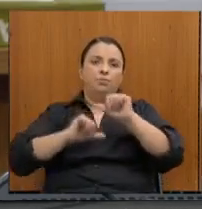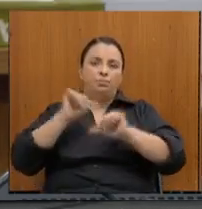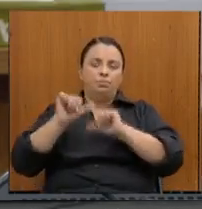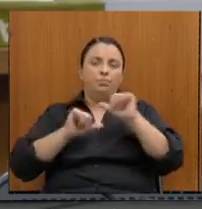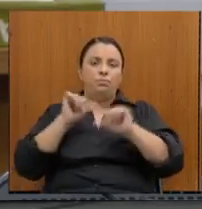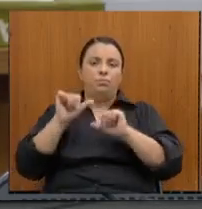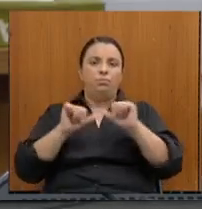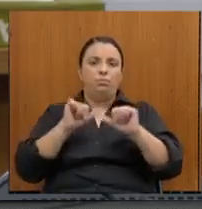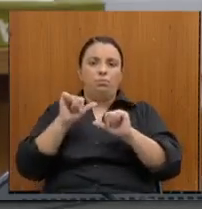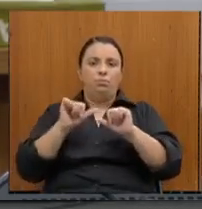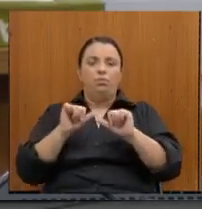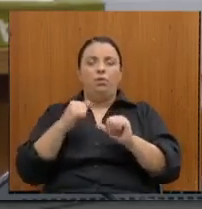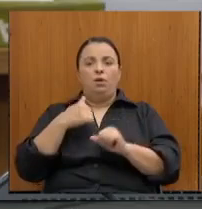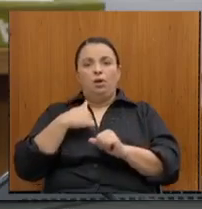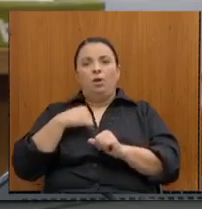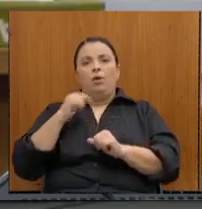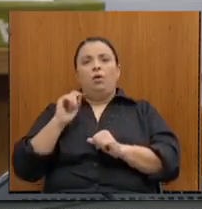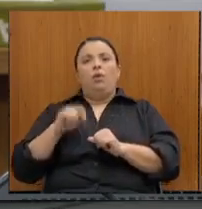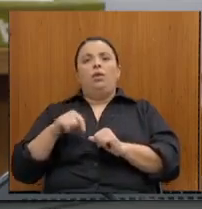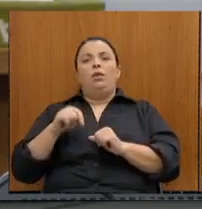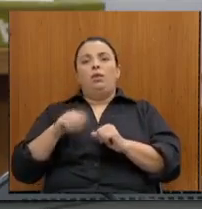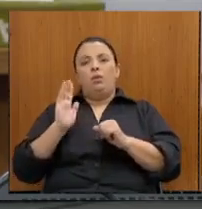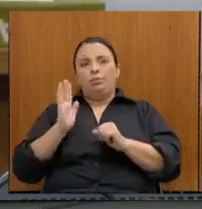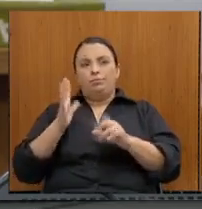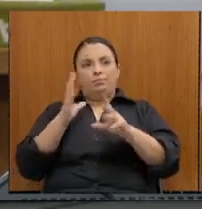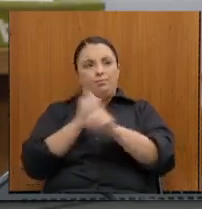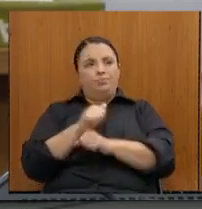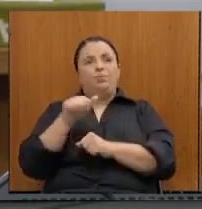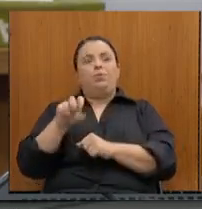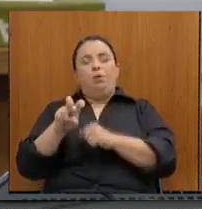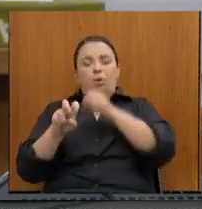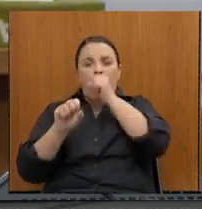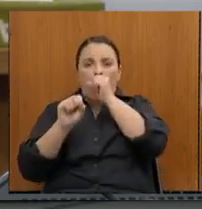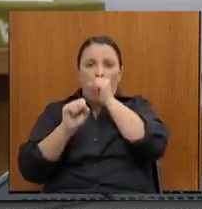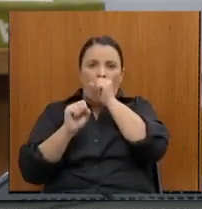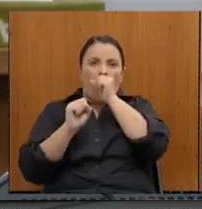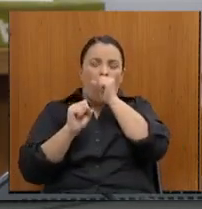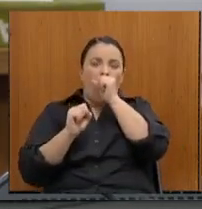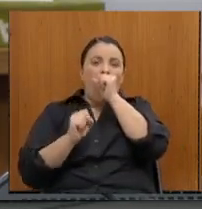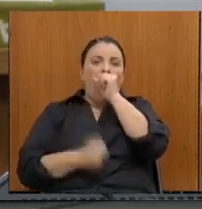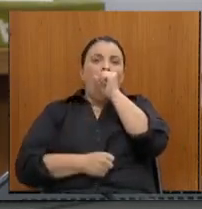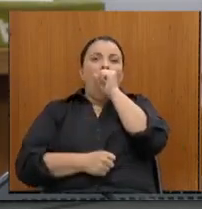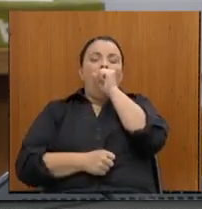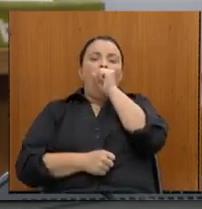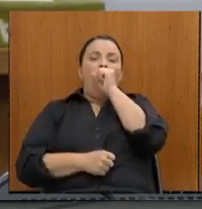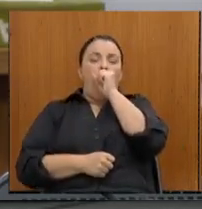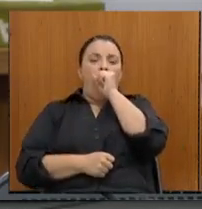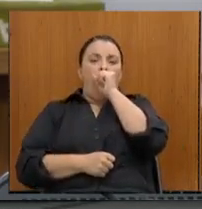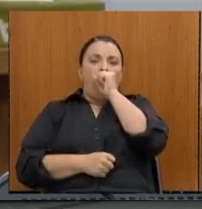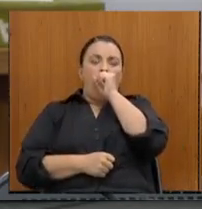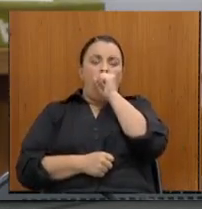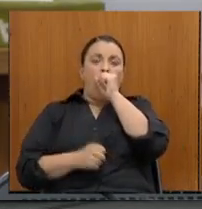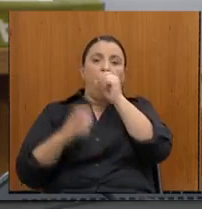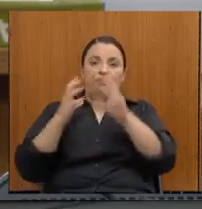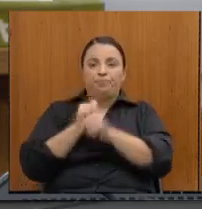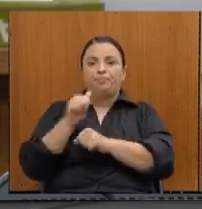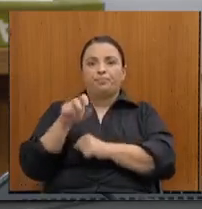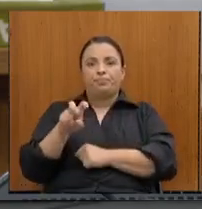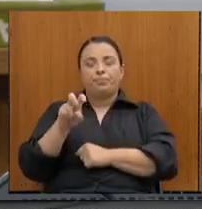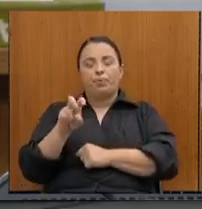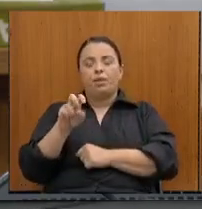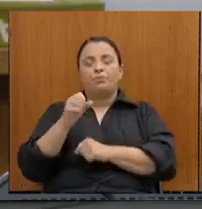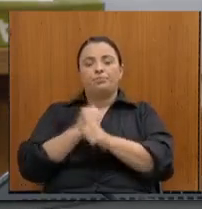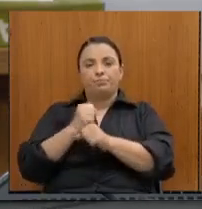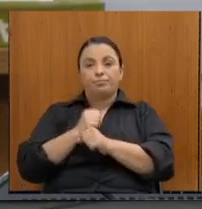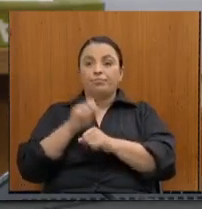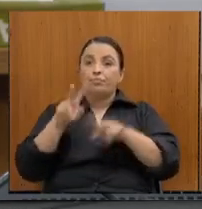anos então a gente Analisa as primeiras aquelas audiências públicas que os pessoalzinho discutir eu tenho esse problema vivendo hoje o